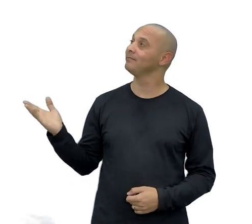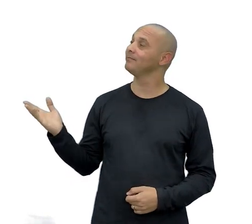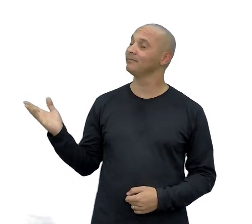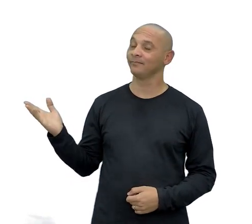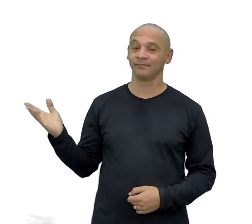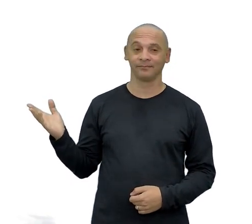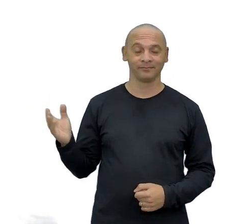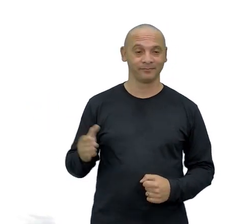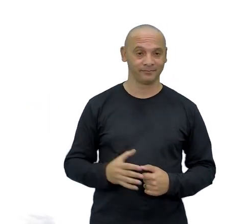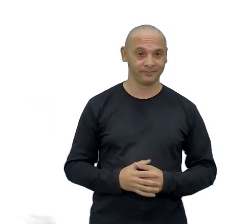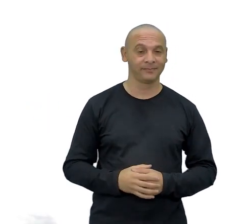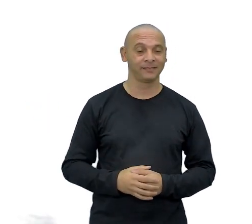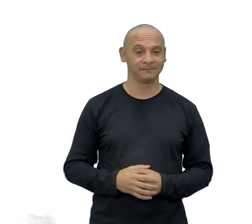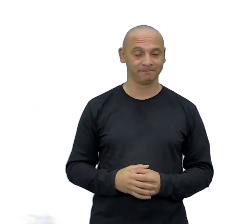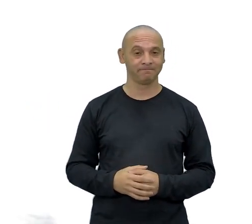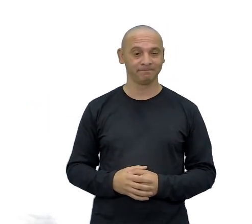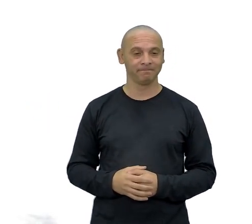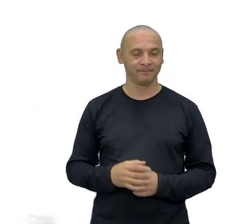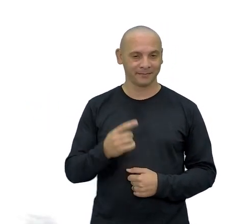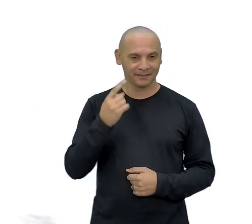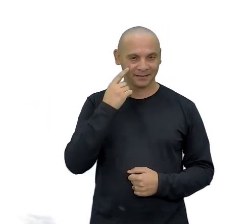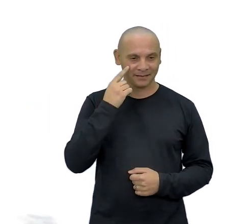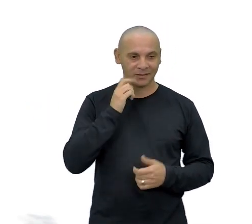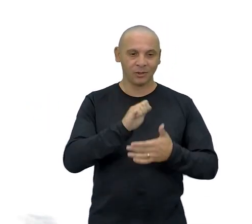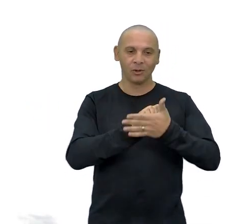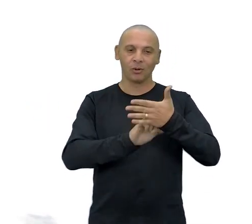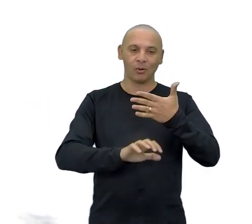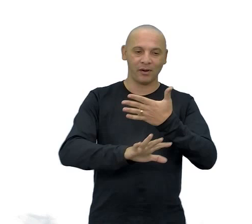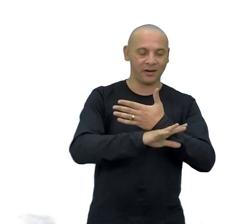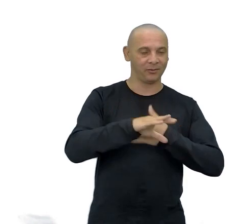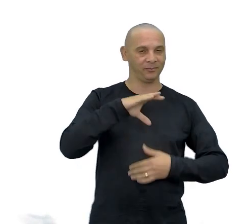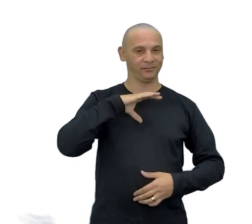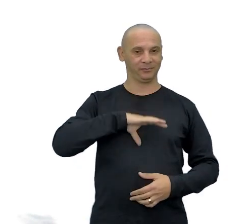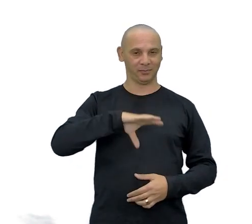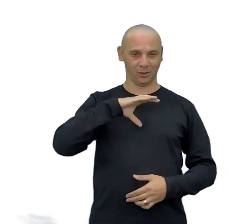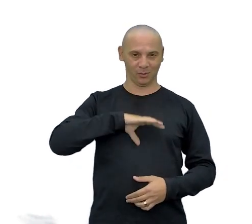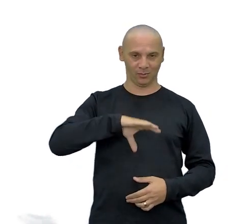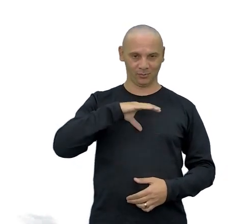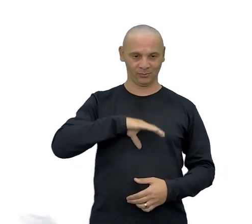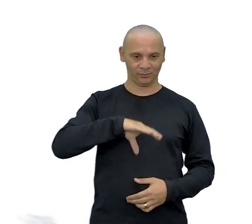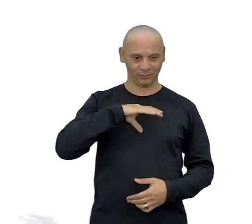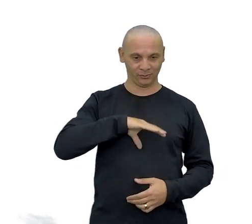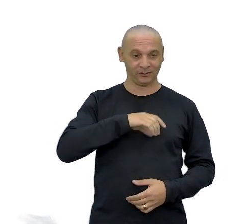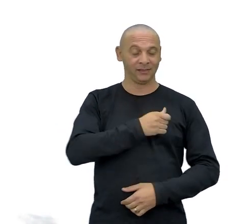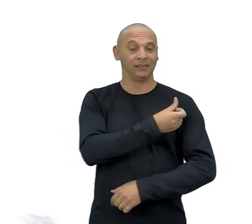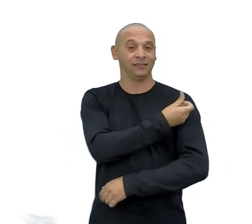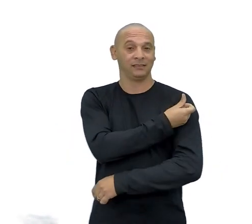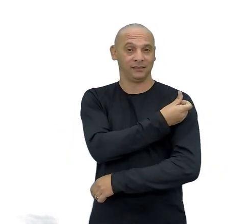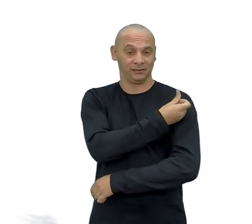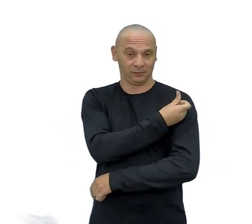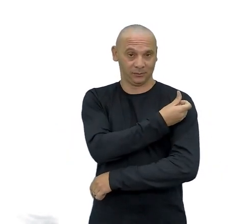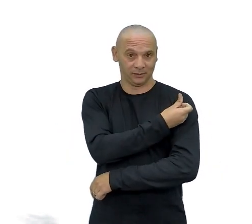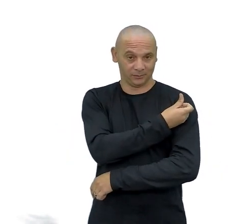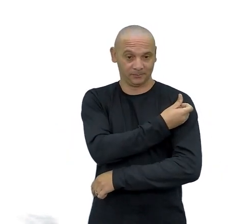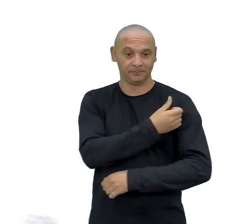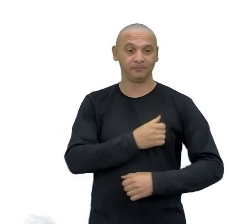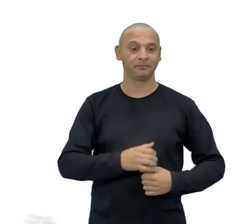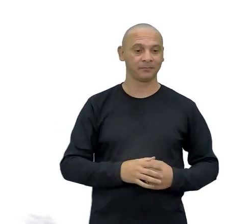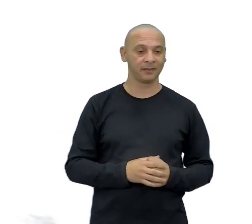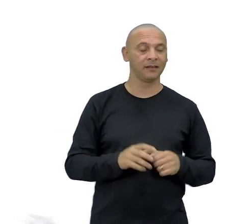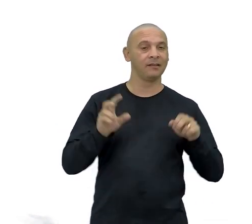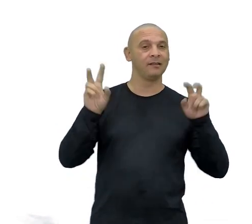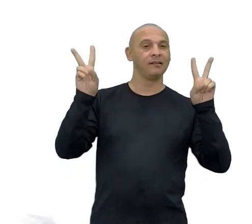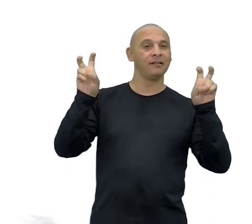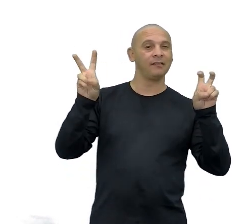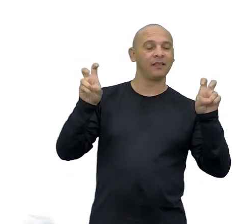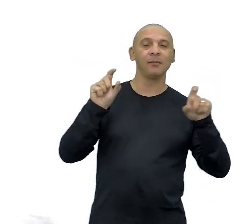Então, professores, componente curricular de língua portuguesa, né, com os anos finais. O